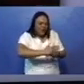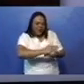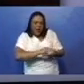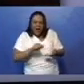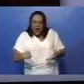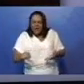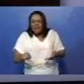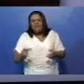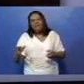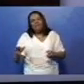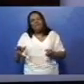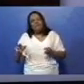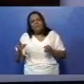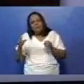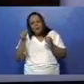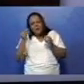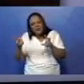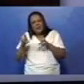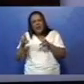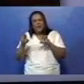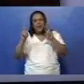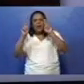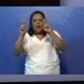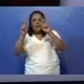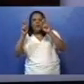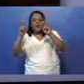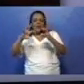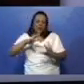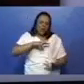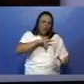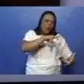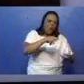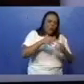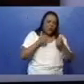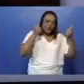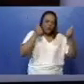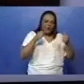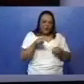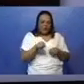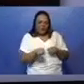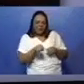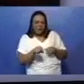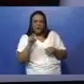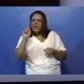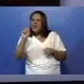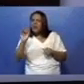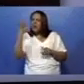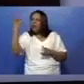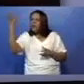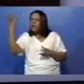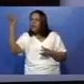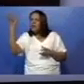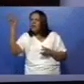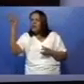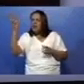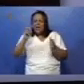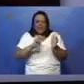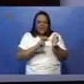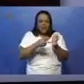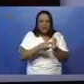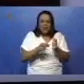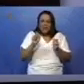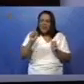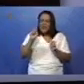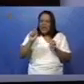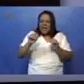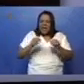melhor. Então, eles justificam aí que as tristezas que ocorrem no mundo vieram justamente de dentro dessa caixa de